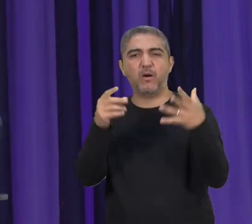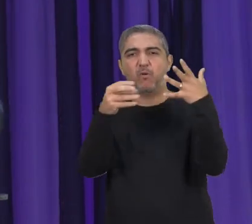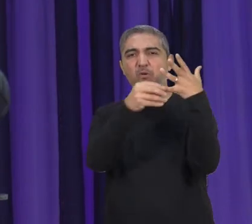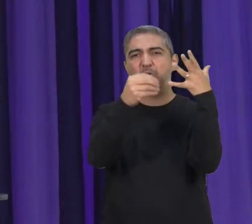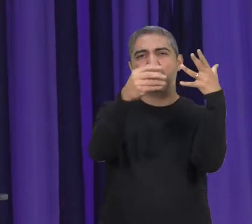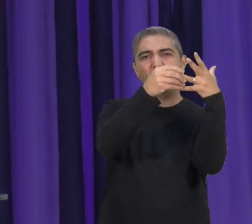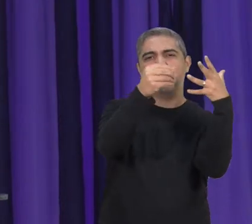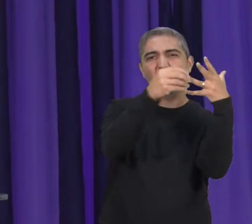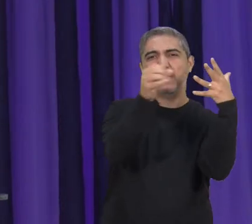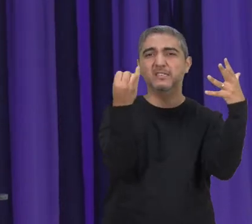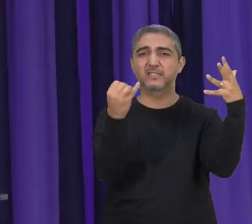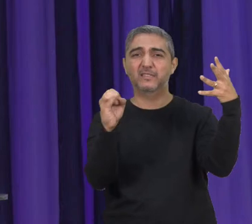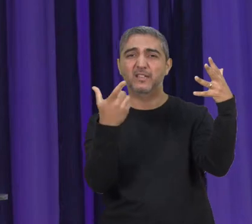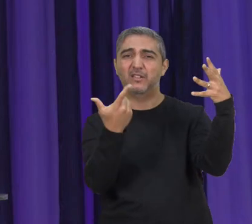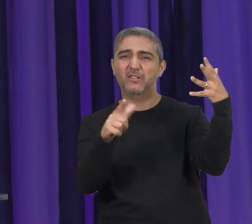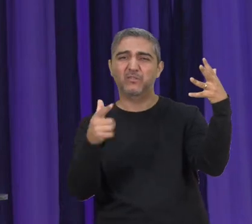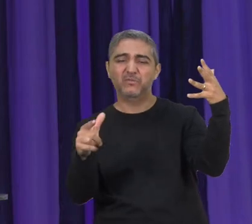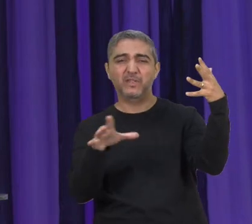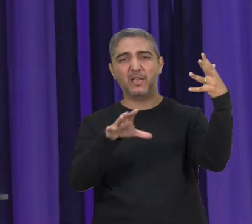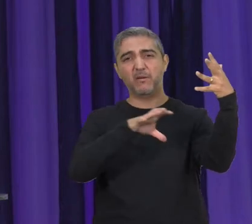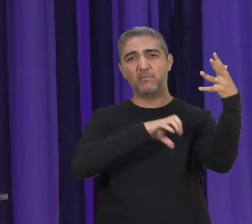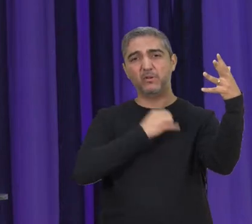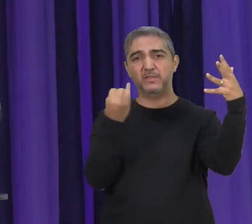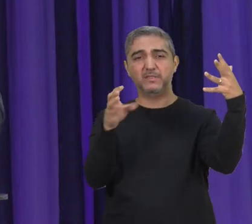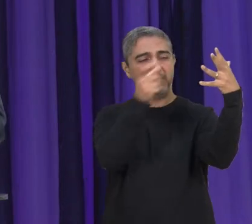se não estiver na videira,